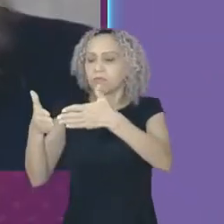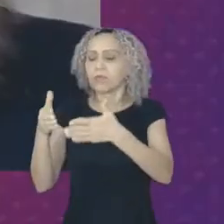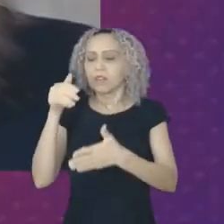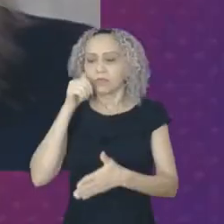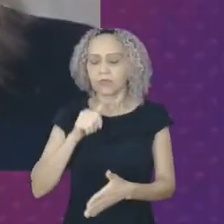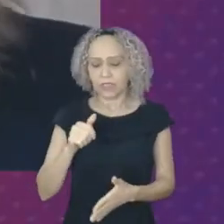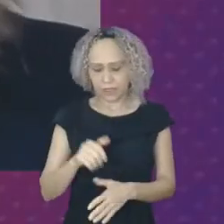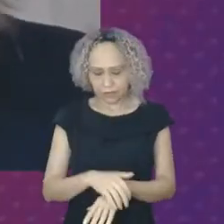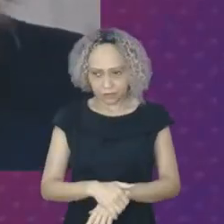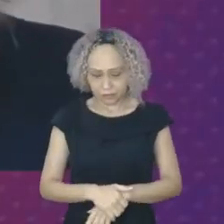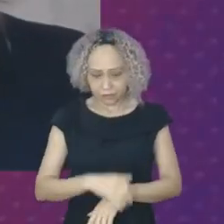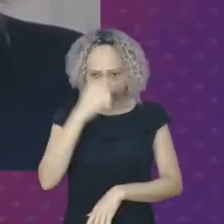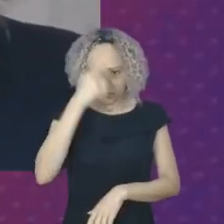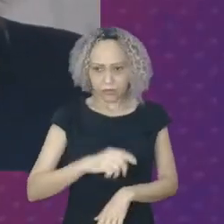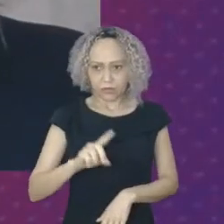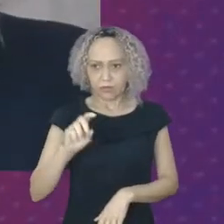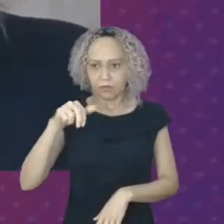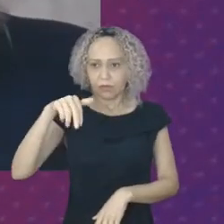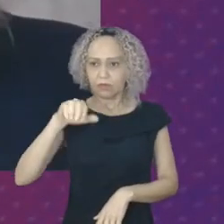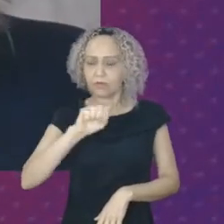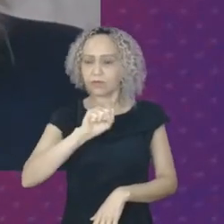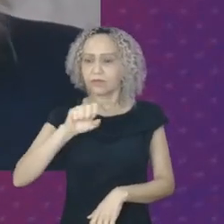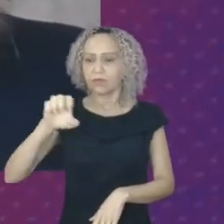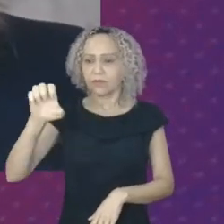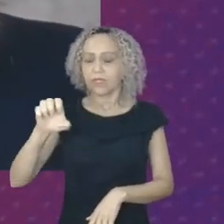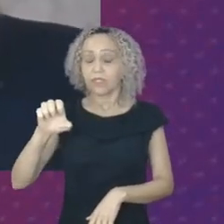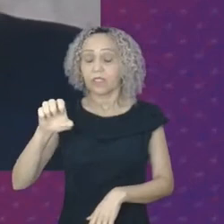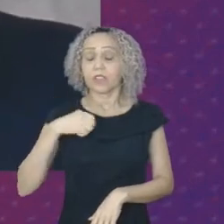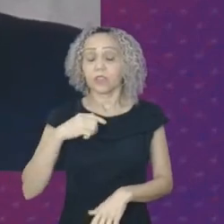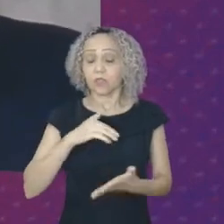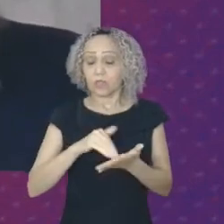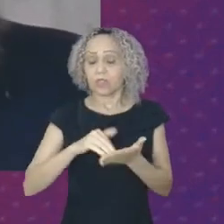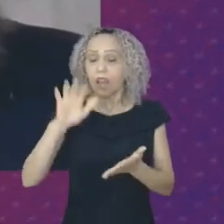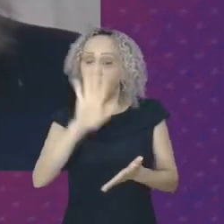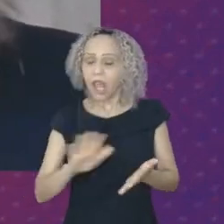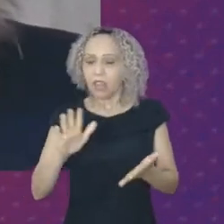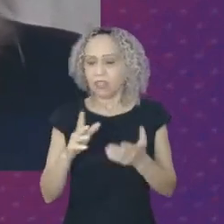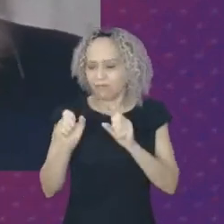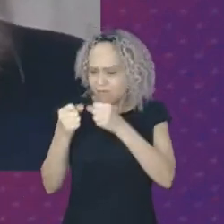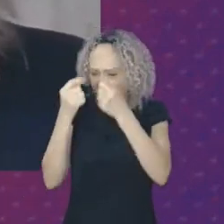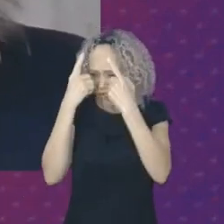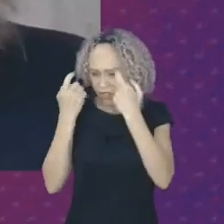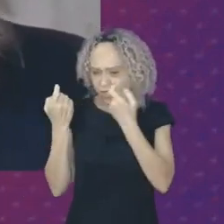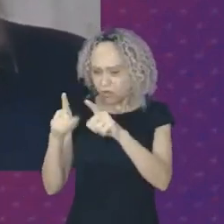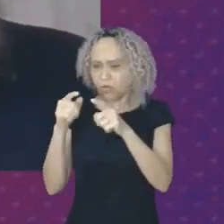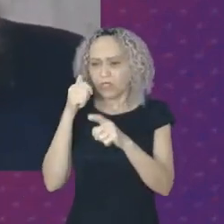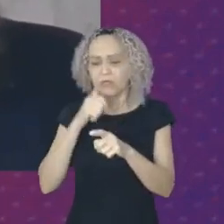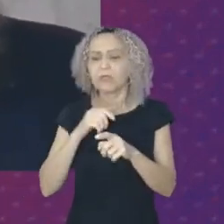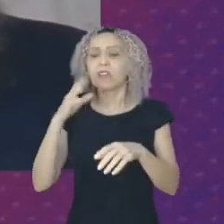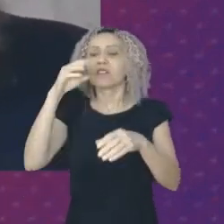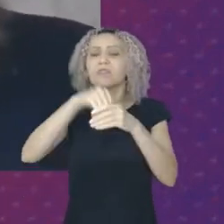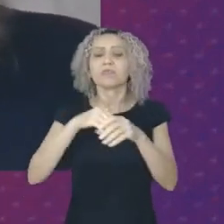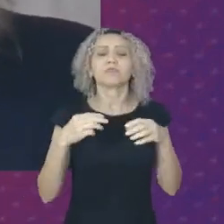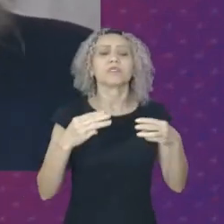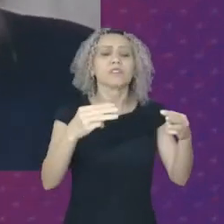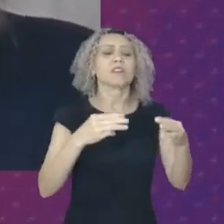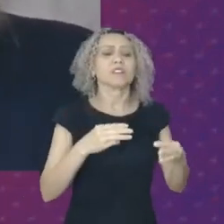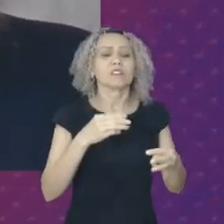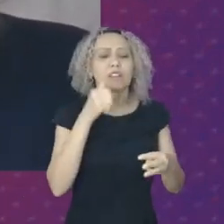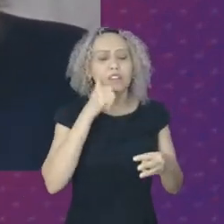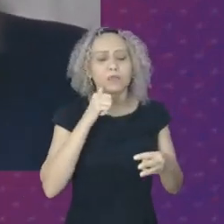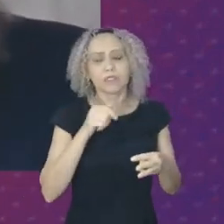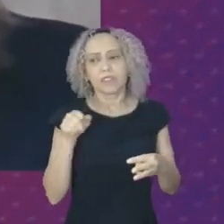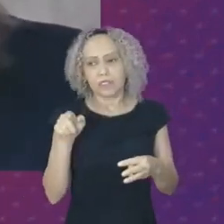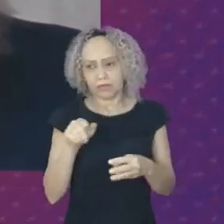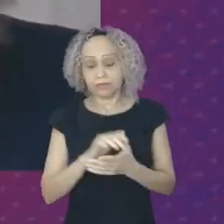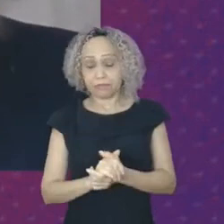sou Denise Motadal, secretária nacional de enfrentamento à violência contra mulheres do Ministério das Mulheres. E